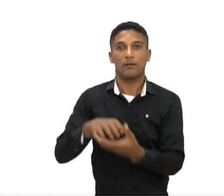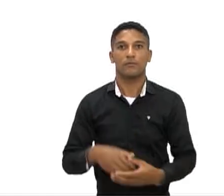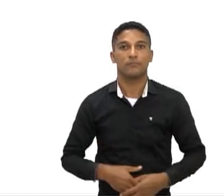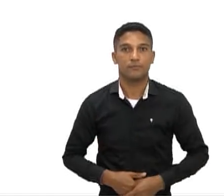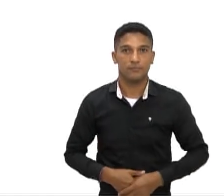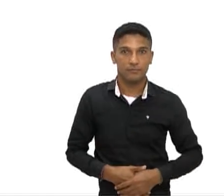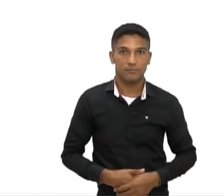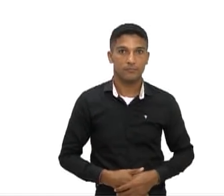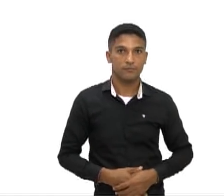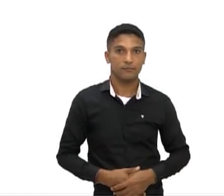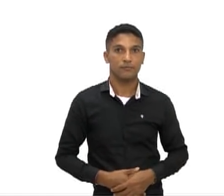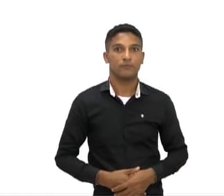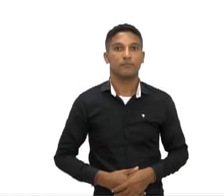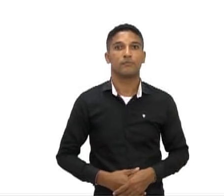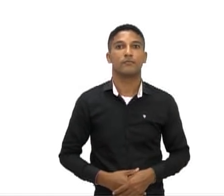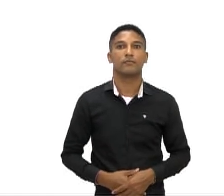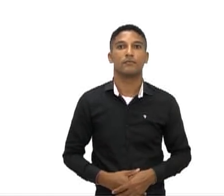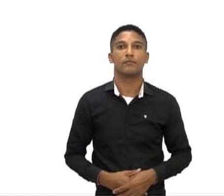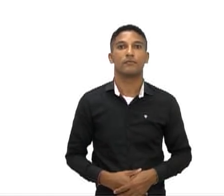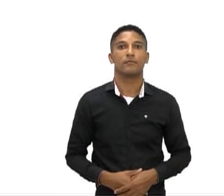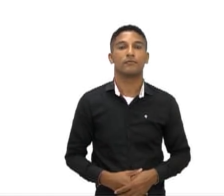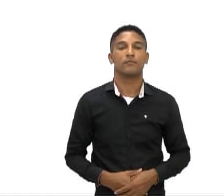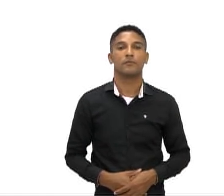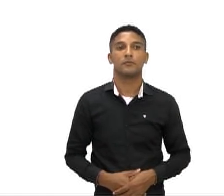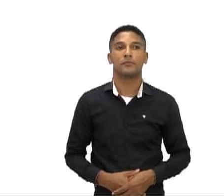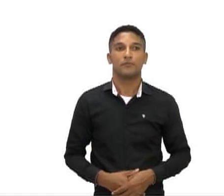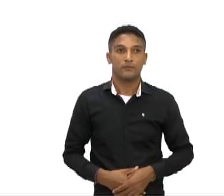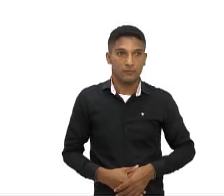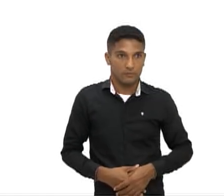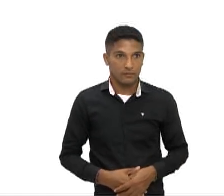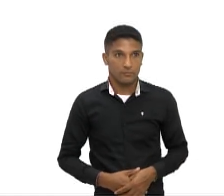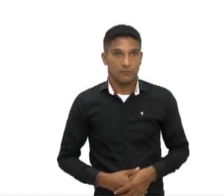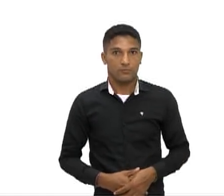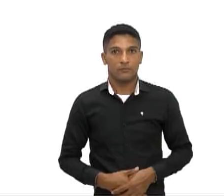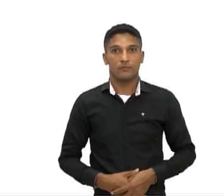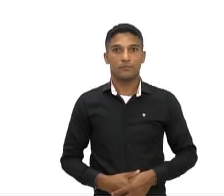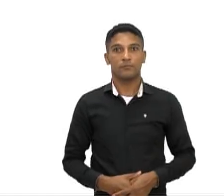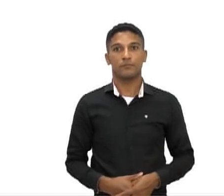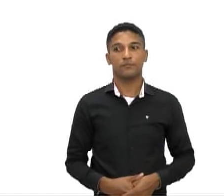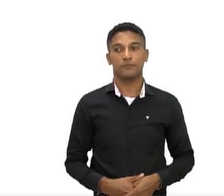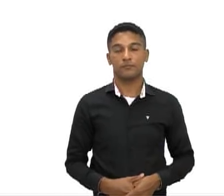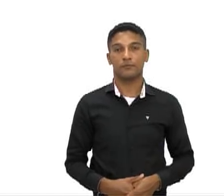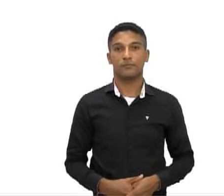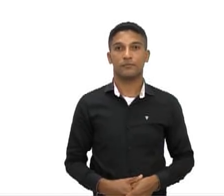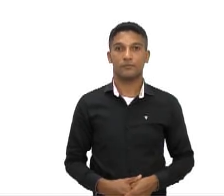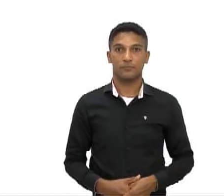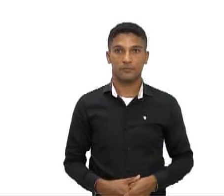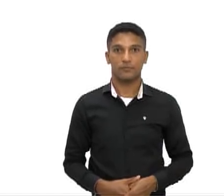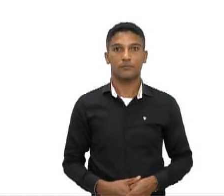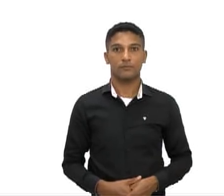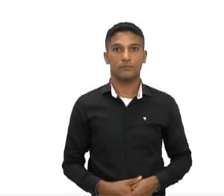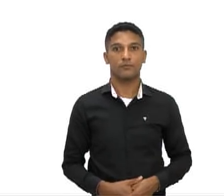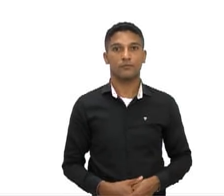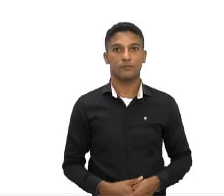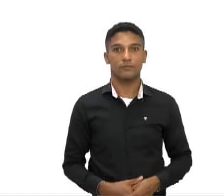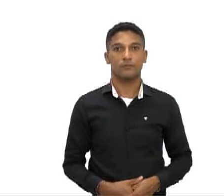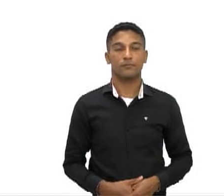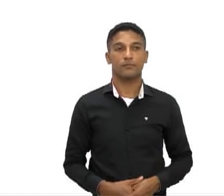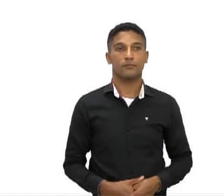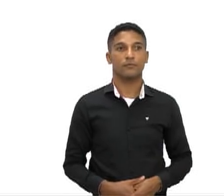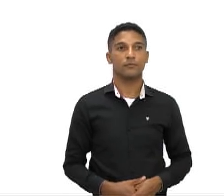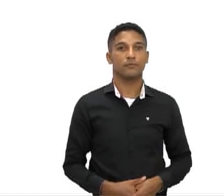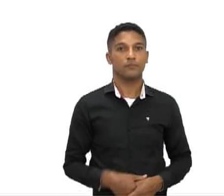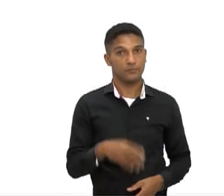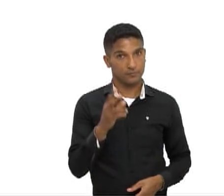fundamental para incentivar o gosto pela leitura desde cedo, além de contribuir para estimular a criatividade dos pequenos. Se você